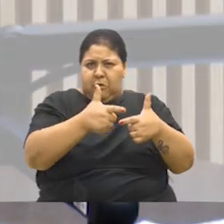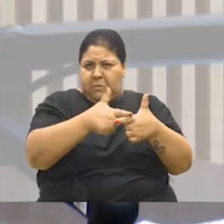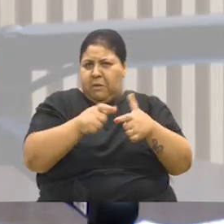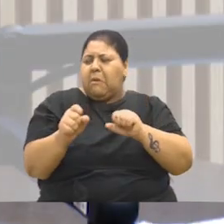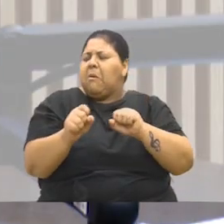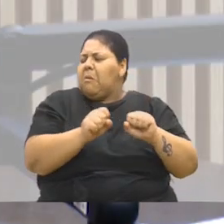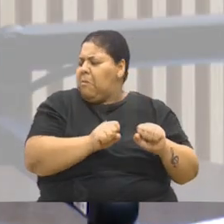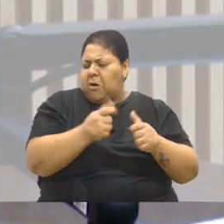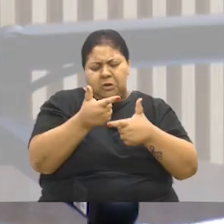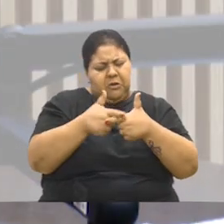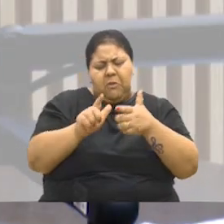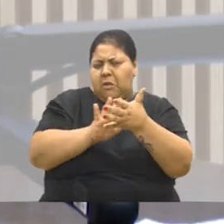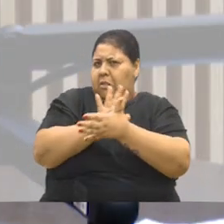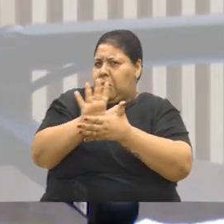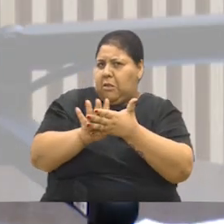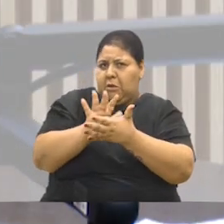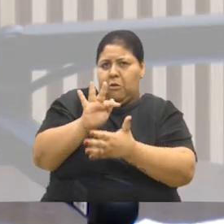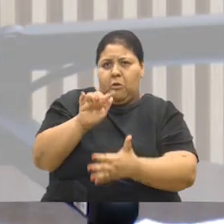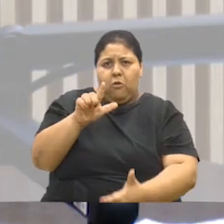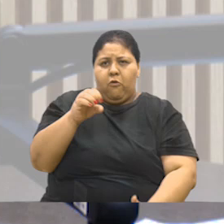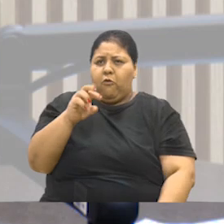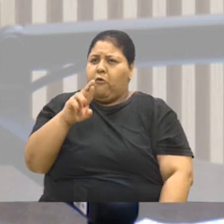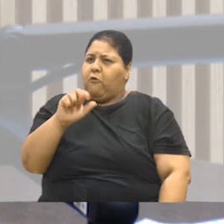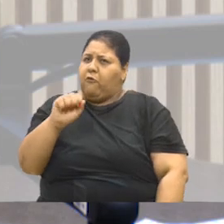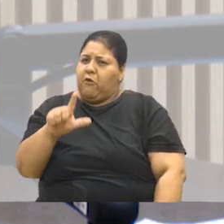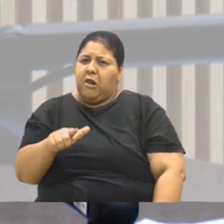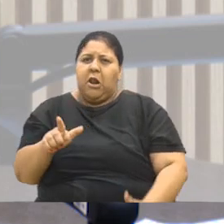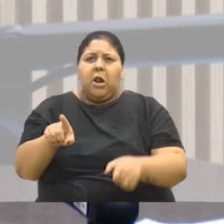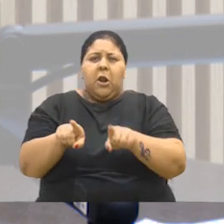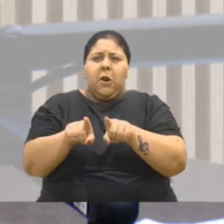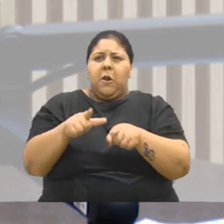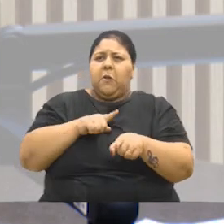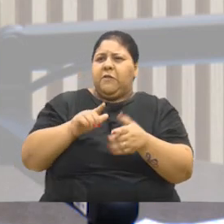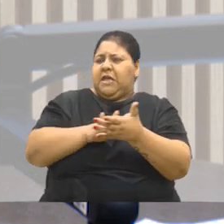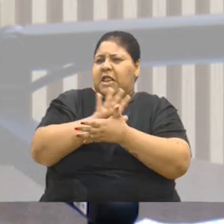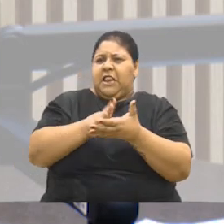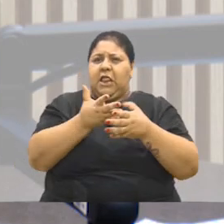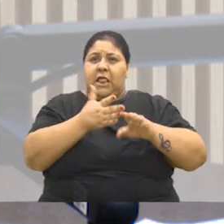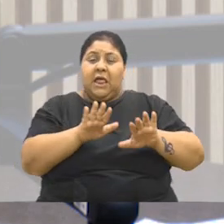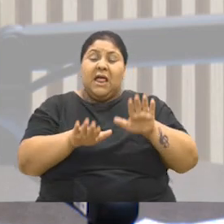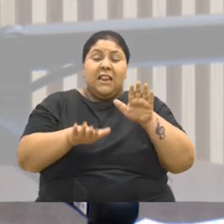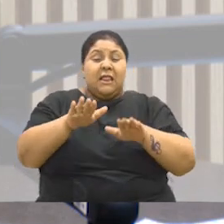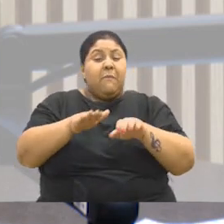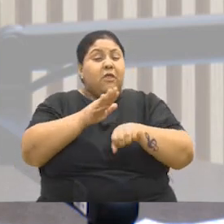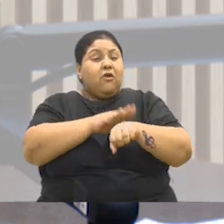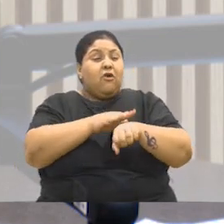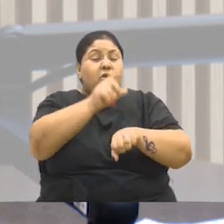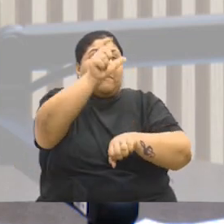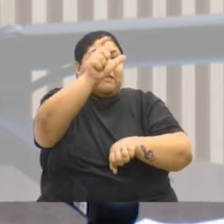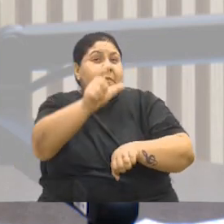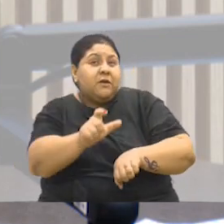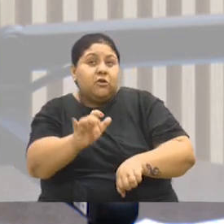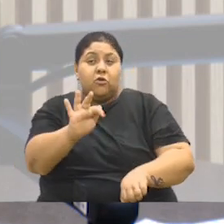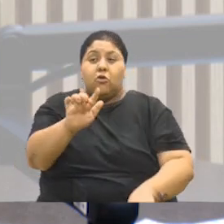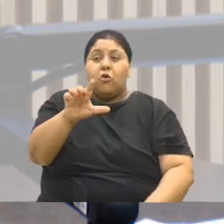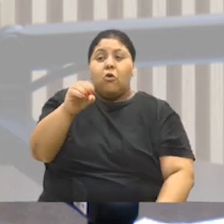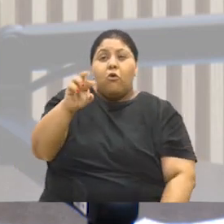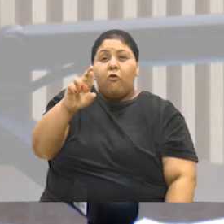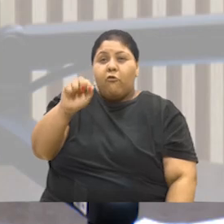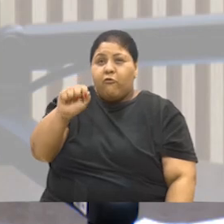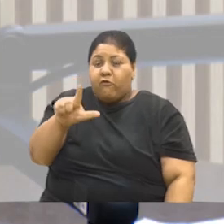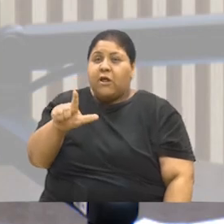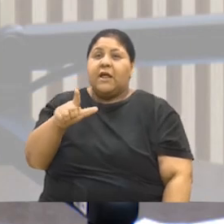nenhum. Os florais não têm contraindicação. Dependendo do momento da pessoa, dependendo do floral, a gente tem uma indicação